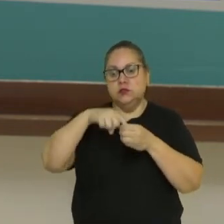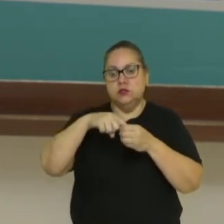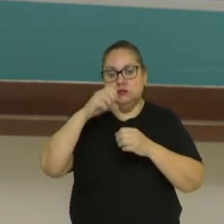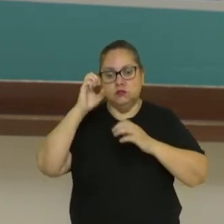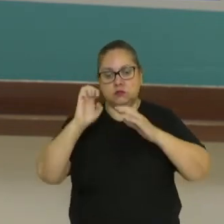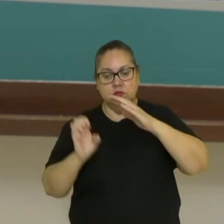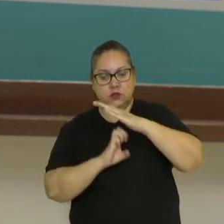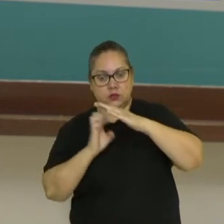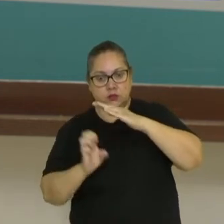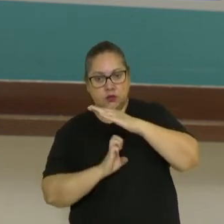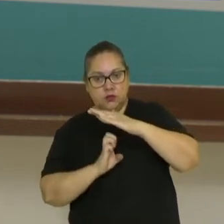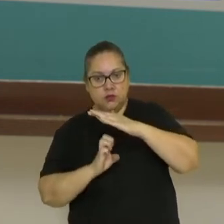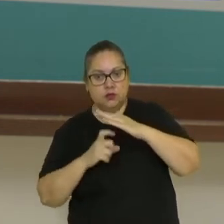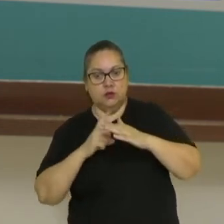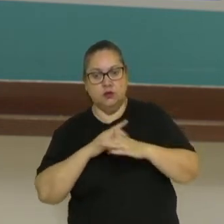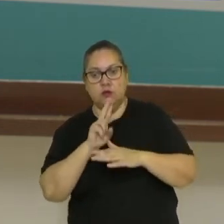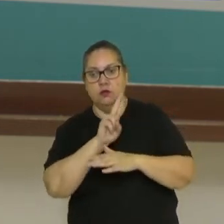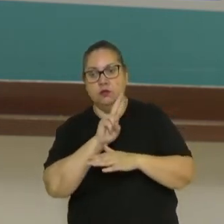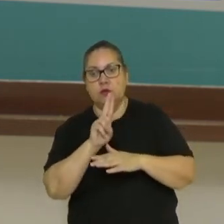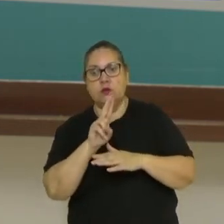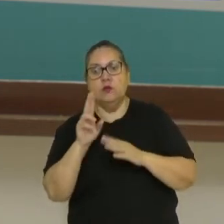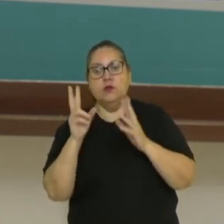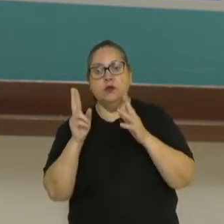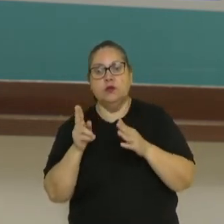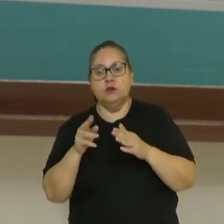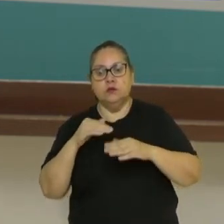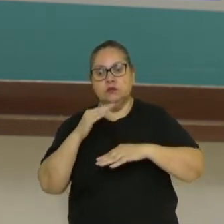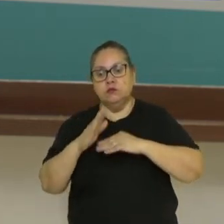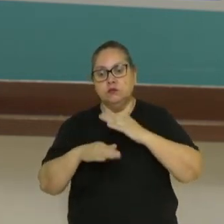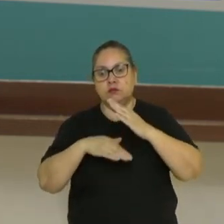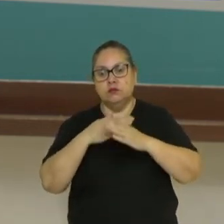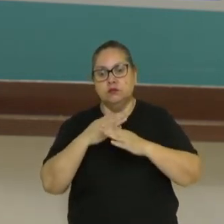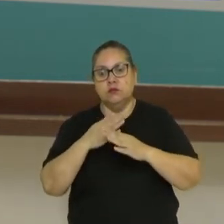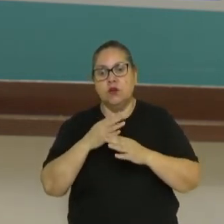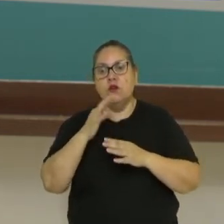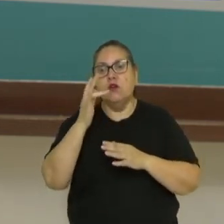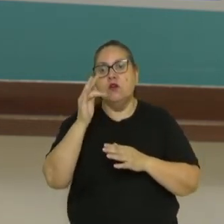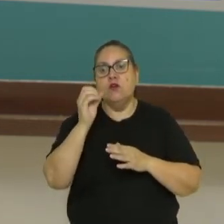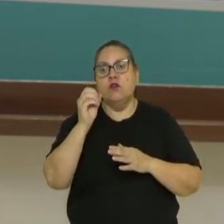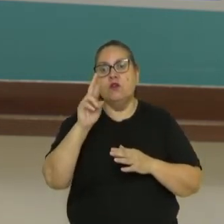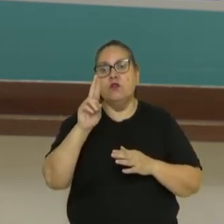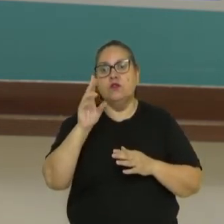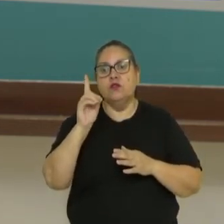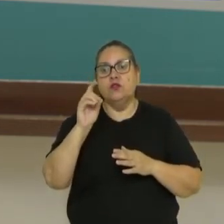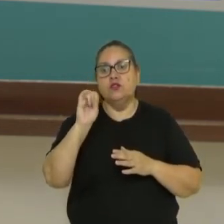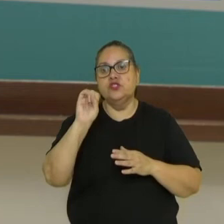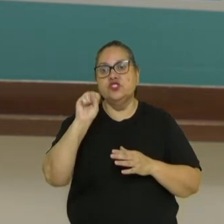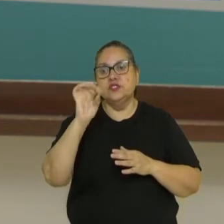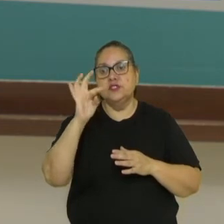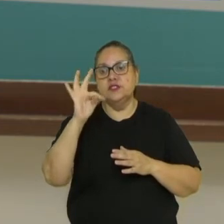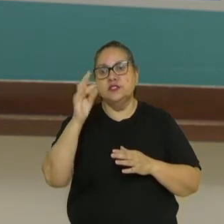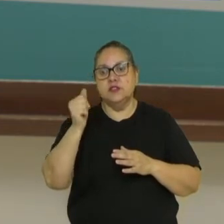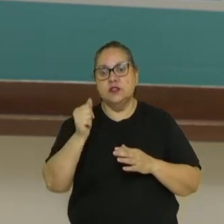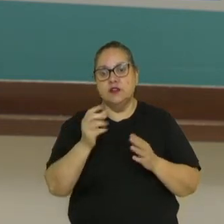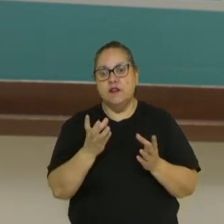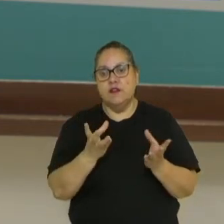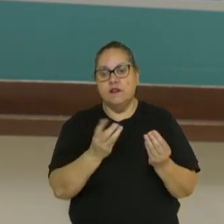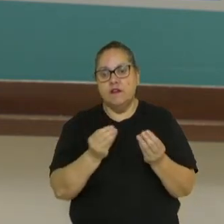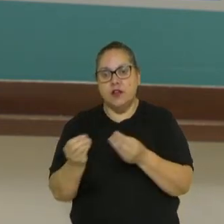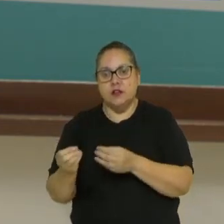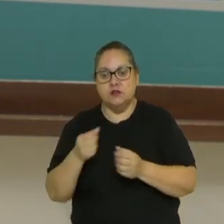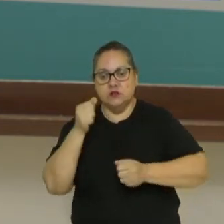levam o mesmo nome dele, eles passaram a desenvolver o sistema Fordista, fabricando vários